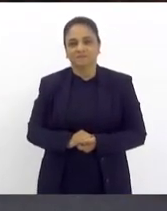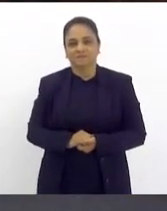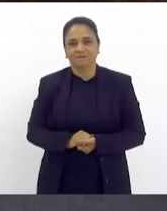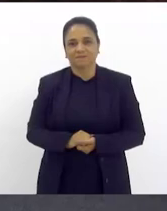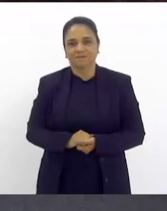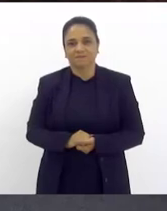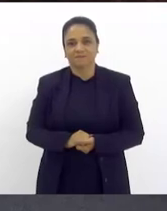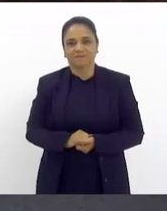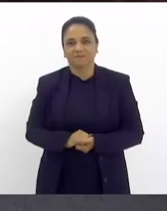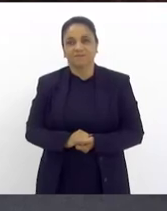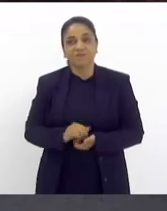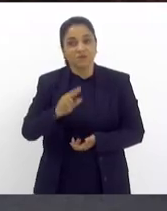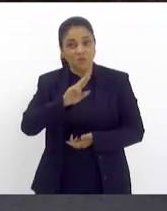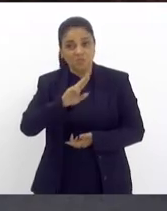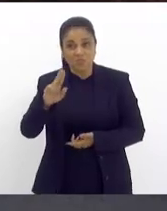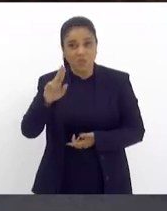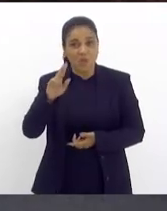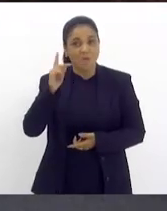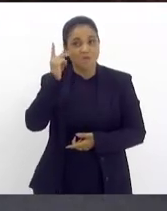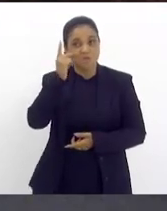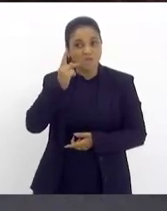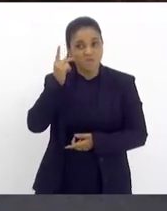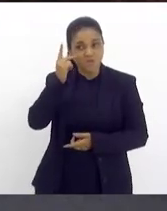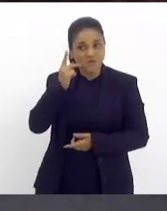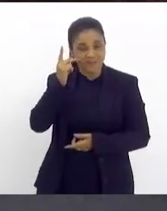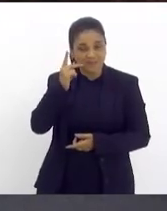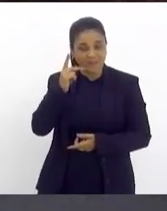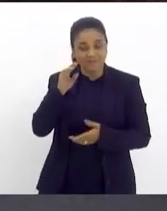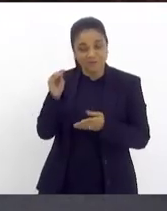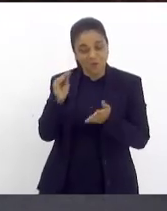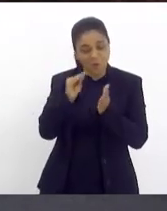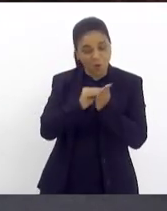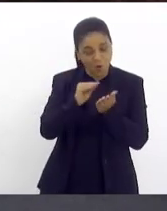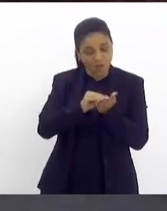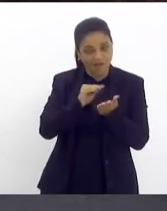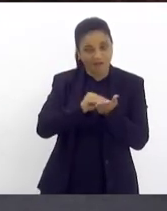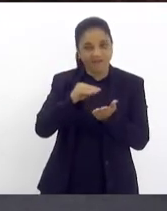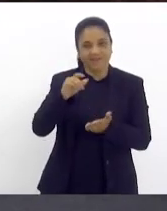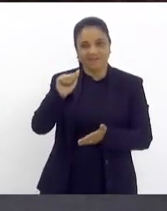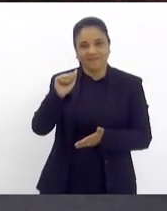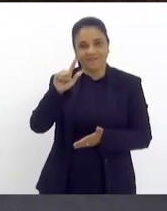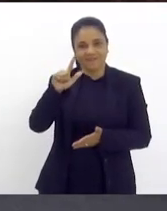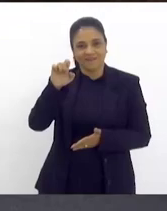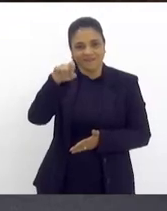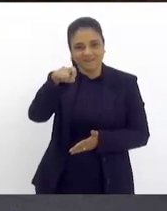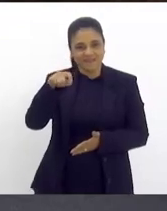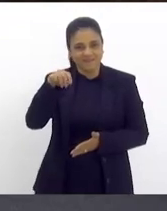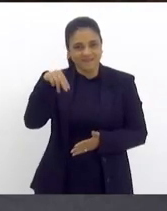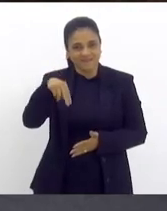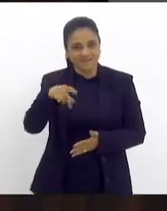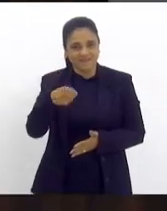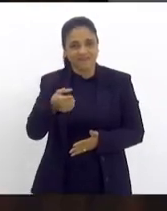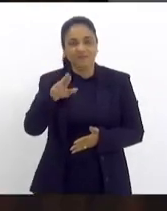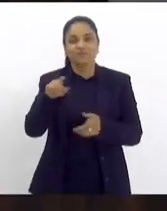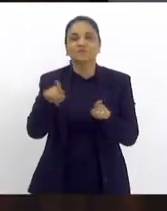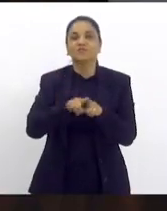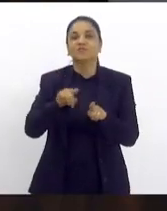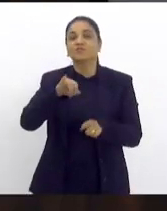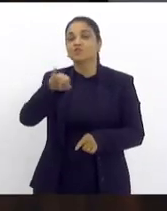Se era para ter colocado o nome político aqui, o Alessandro, não complica. Querido Josimar do Cartório.